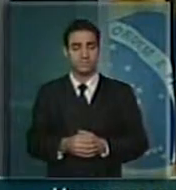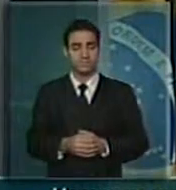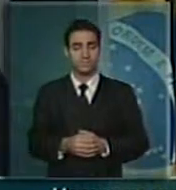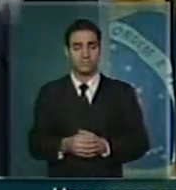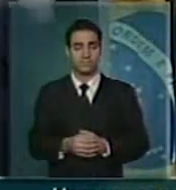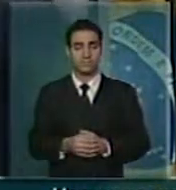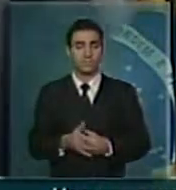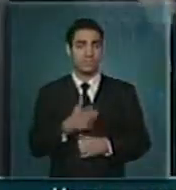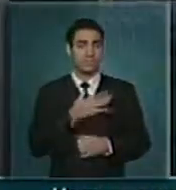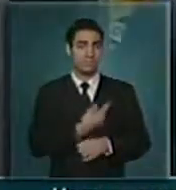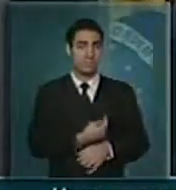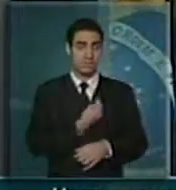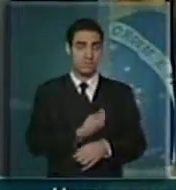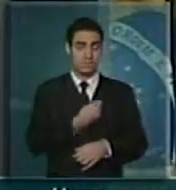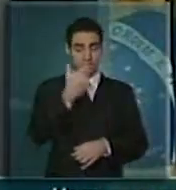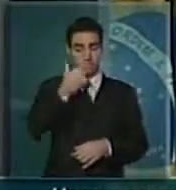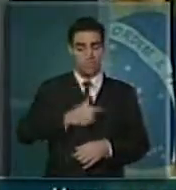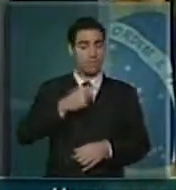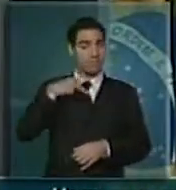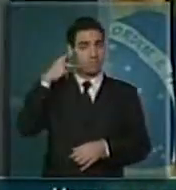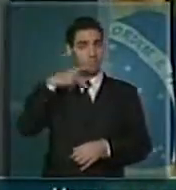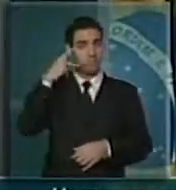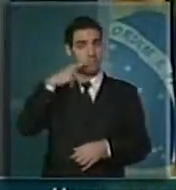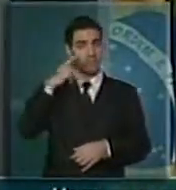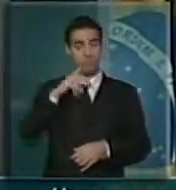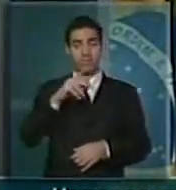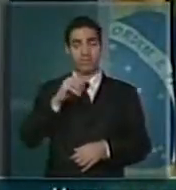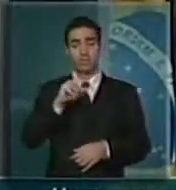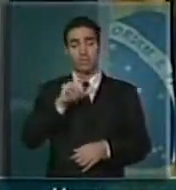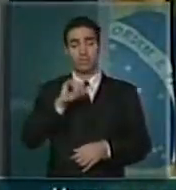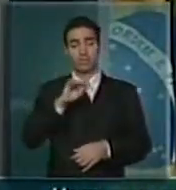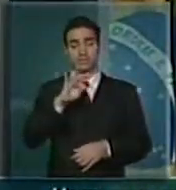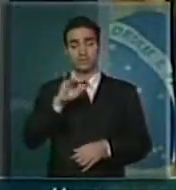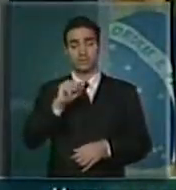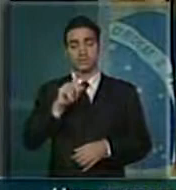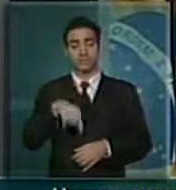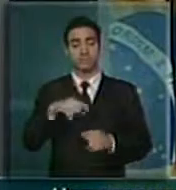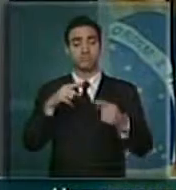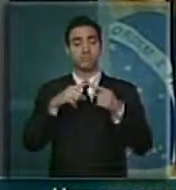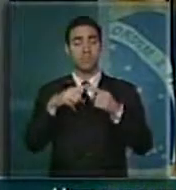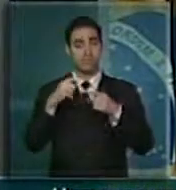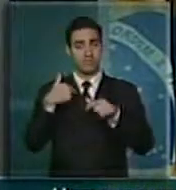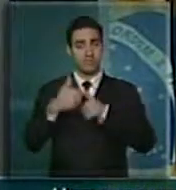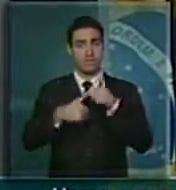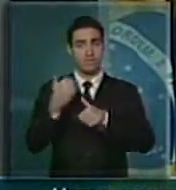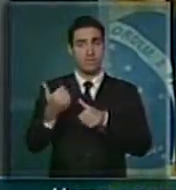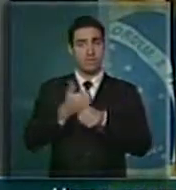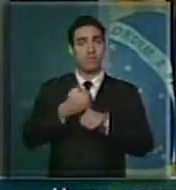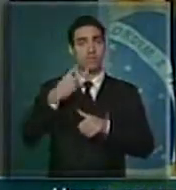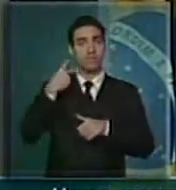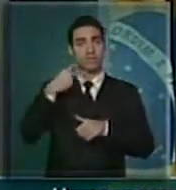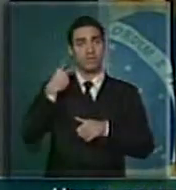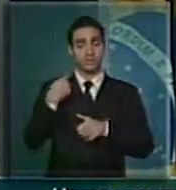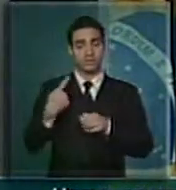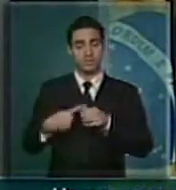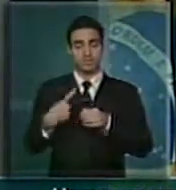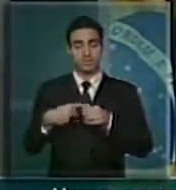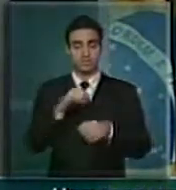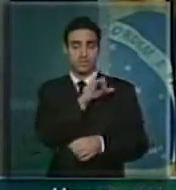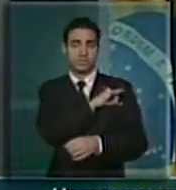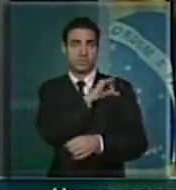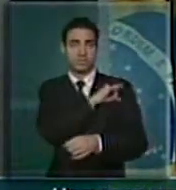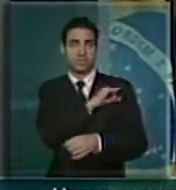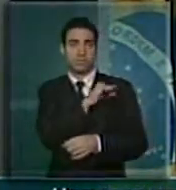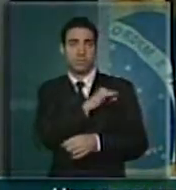grande parte da minha vida política foi pautada, né, na função de vereador na cidade do Rio de Janeiro. Eu fui